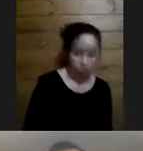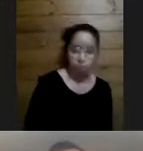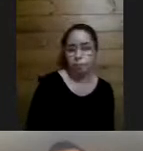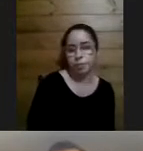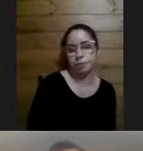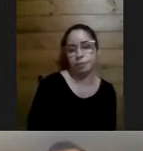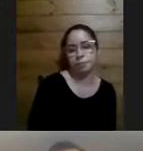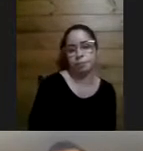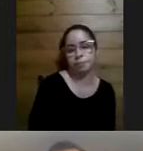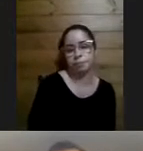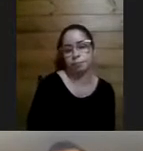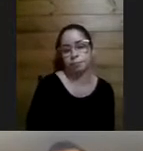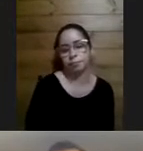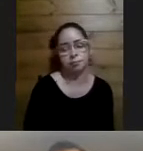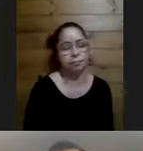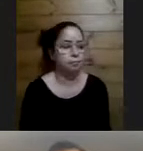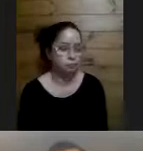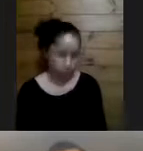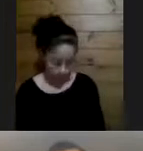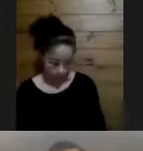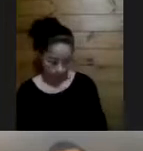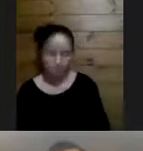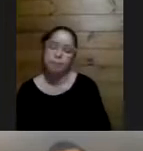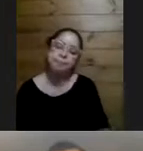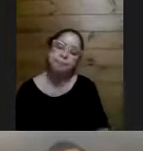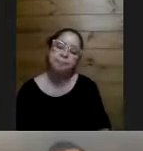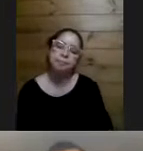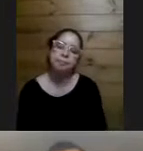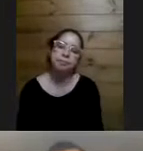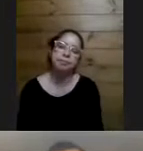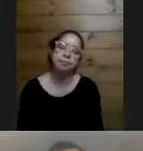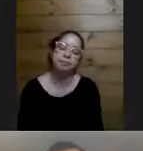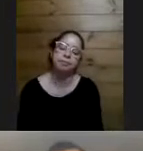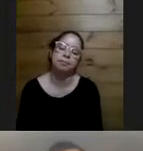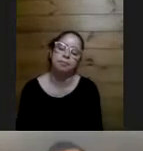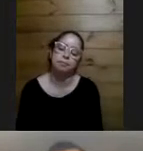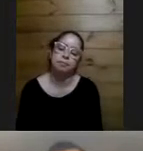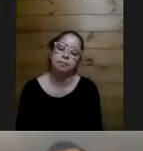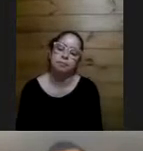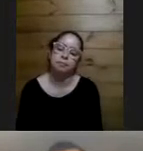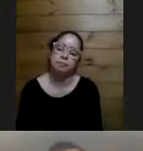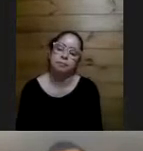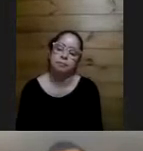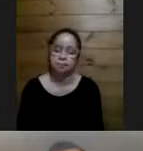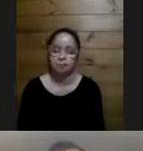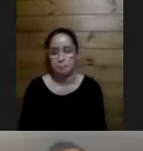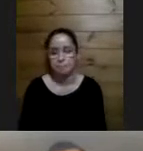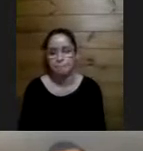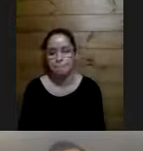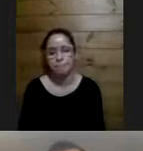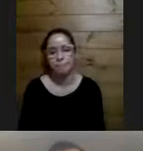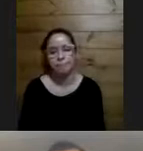aqui a Isita, está ali no escurinho, estou vendo a Isita, e dá um abraço em toda a sua diretoria, tá? Vocês sabem o carinho que a gente tem por São José